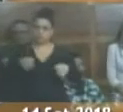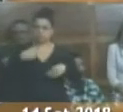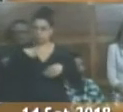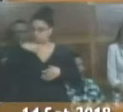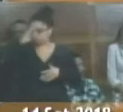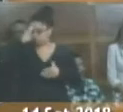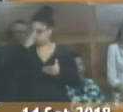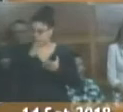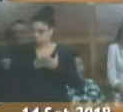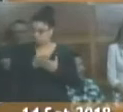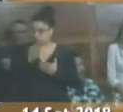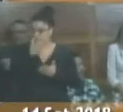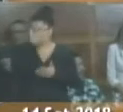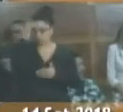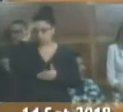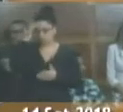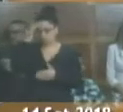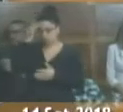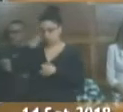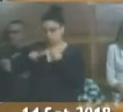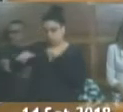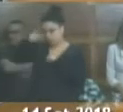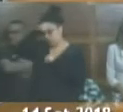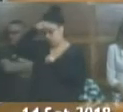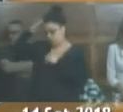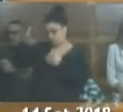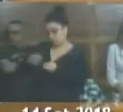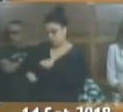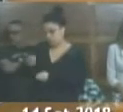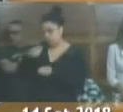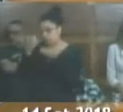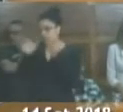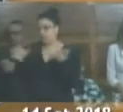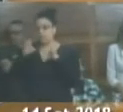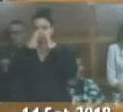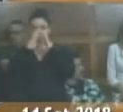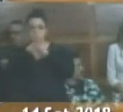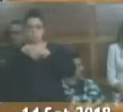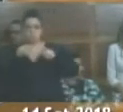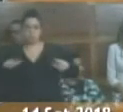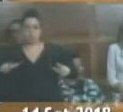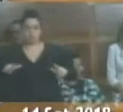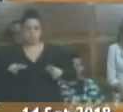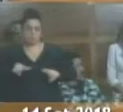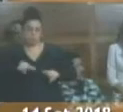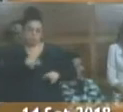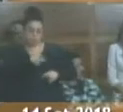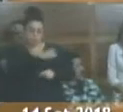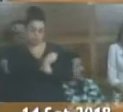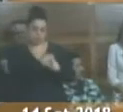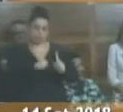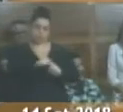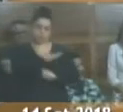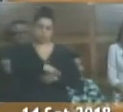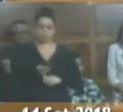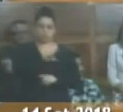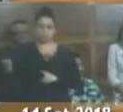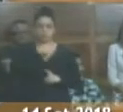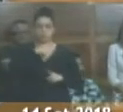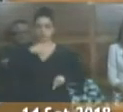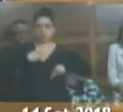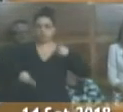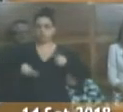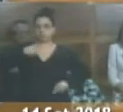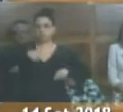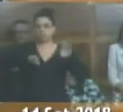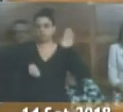acredito que nenhum administrador público deseje o mal de uma comunidade a qual ele administre. Nós temos conflitos, muitas